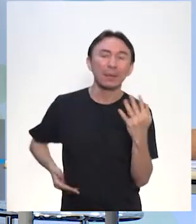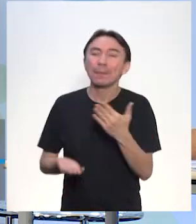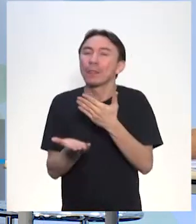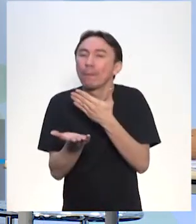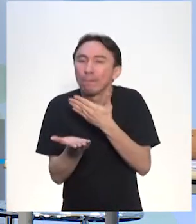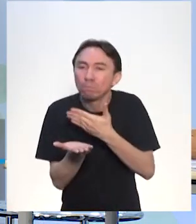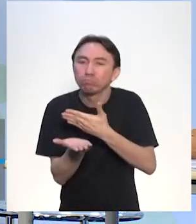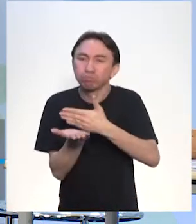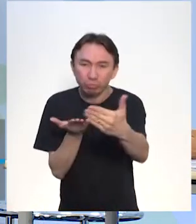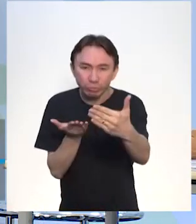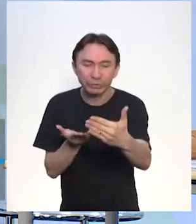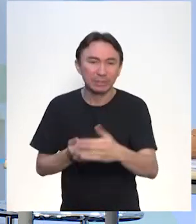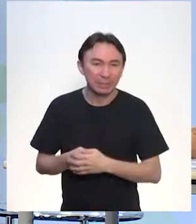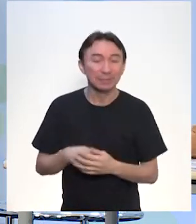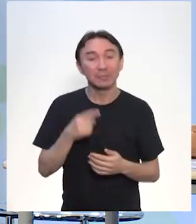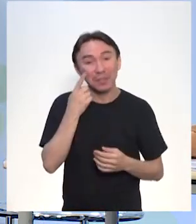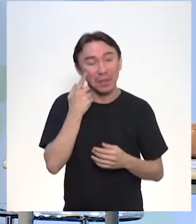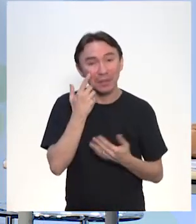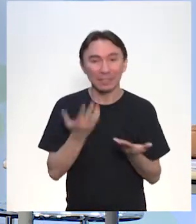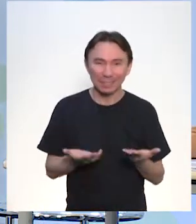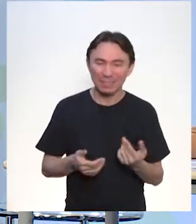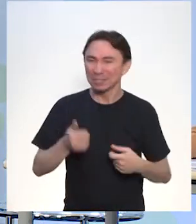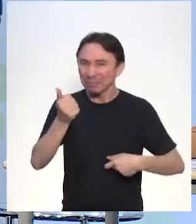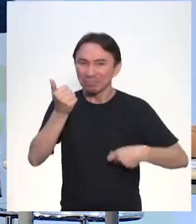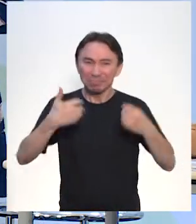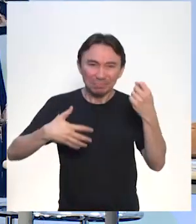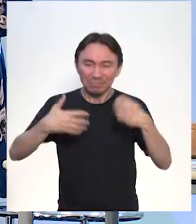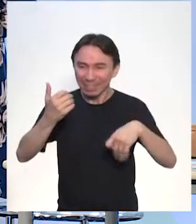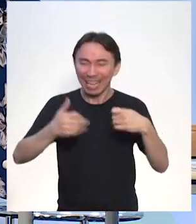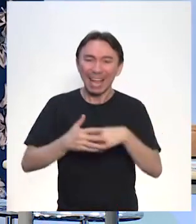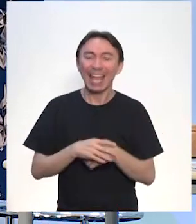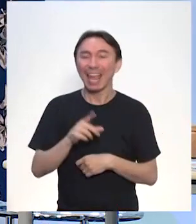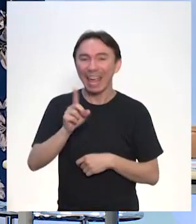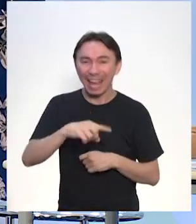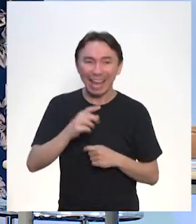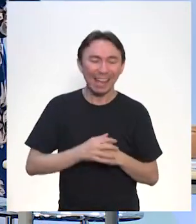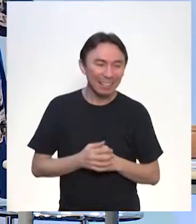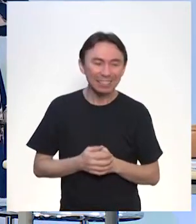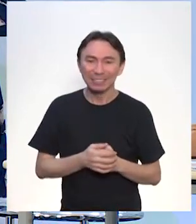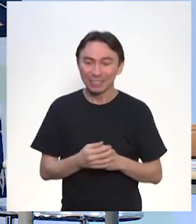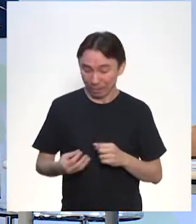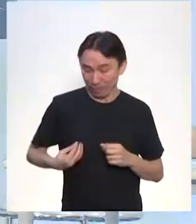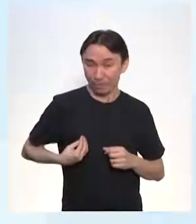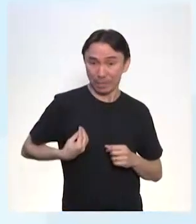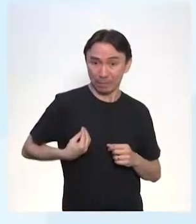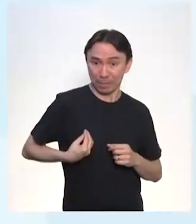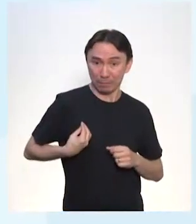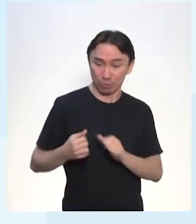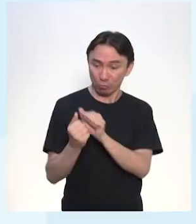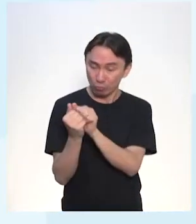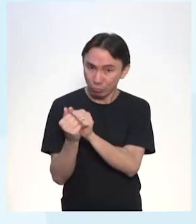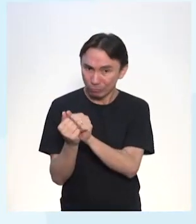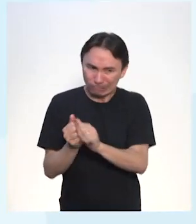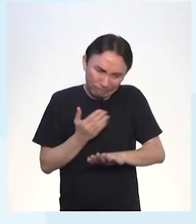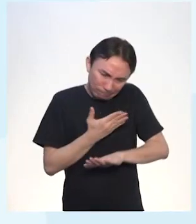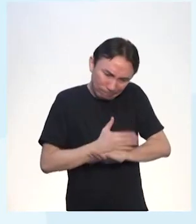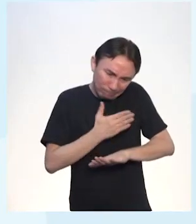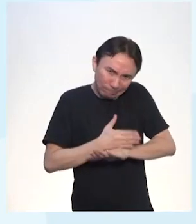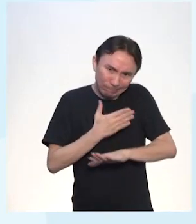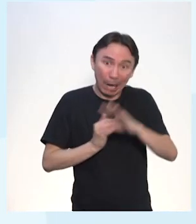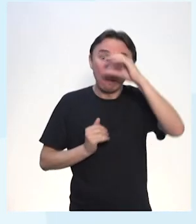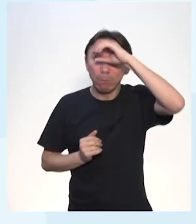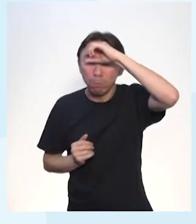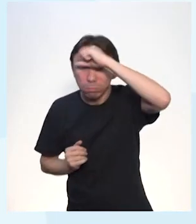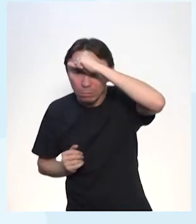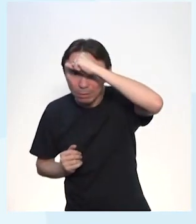né, já que o foco dessa aula é a gente falar sobre o aprender a conviver, eu quero que vocês observem essa